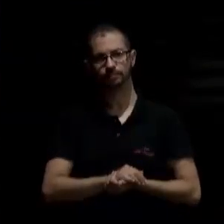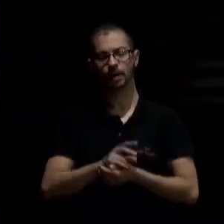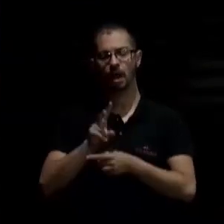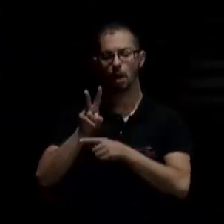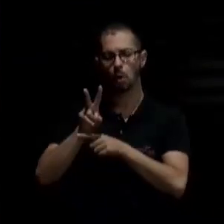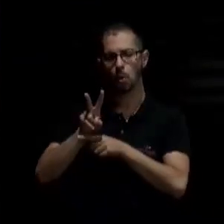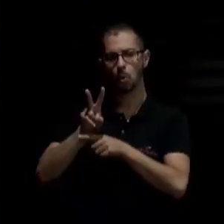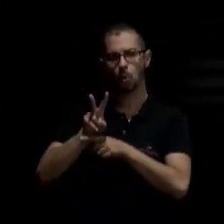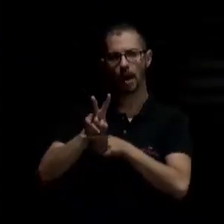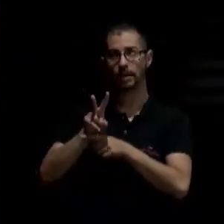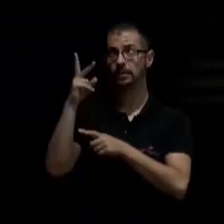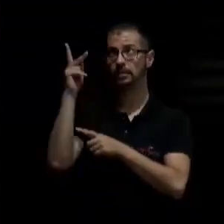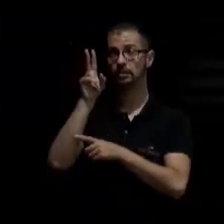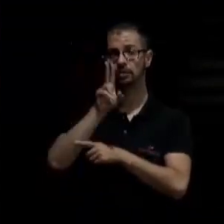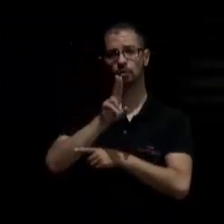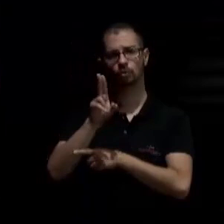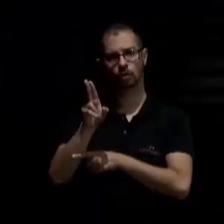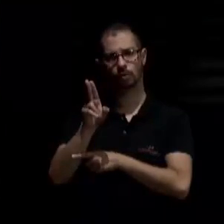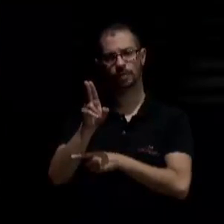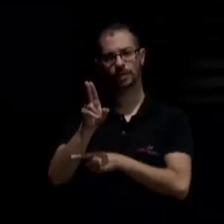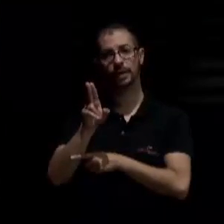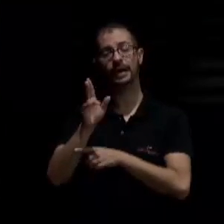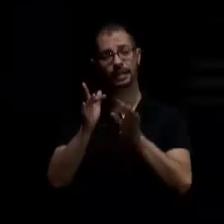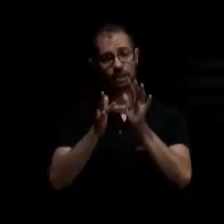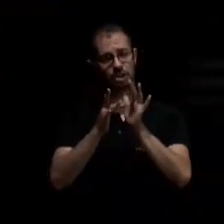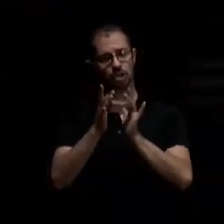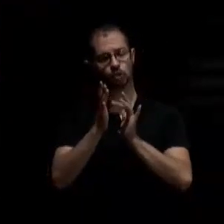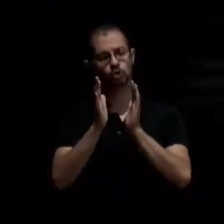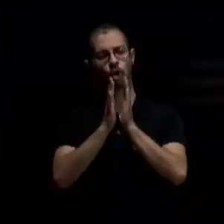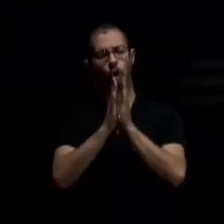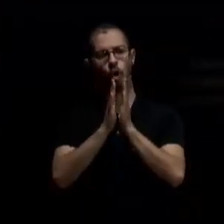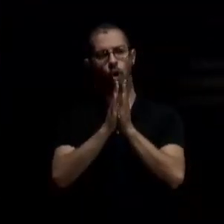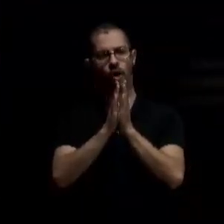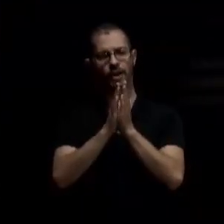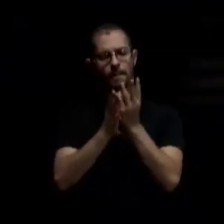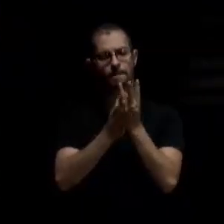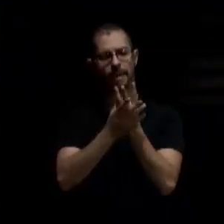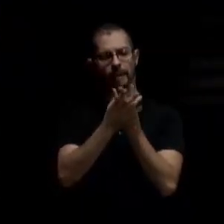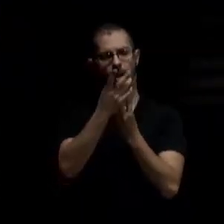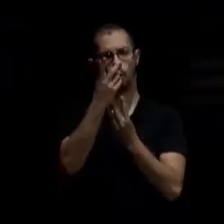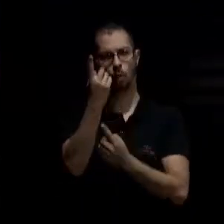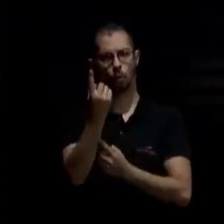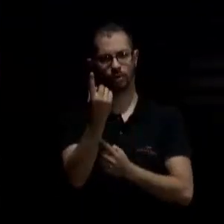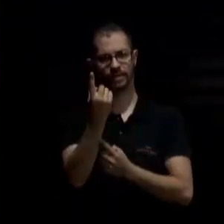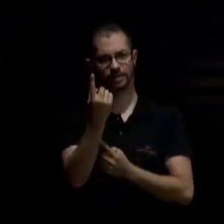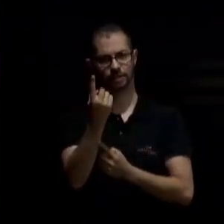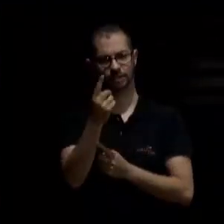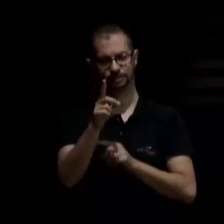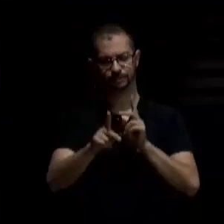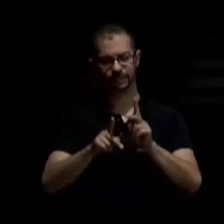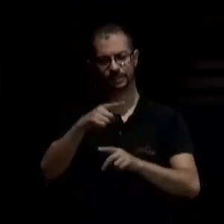Guarda-os em teu nome. E ele ora pela unidade, para que eles sejam um. Essa é